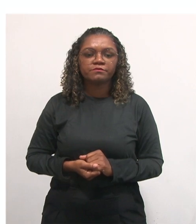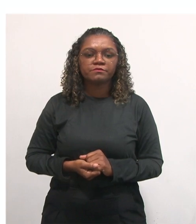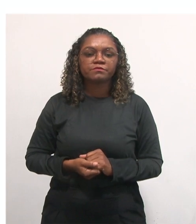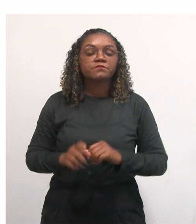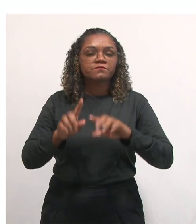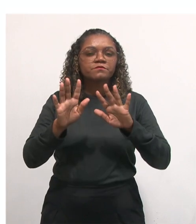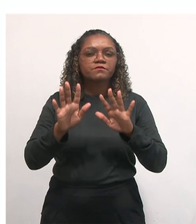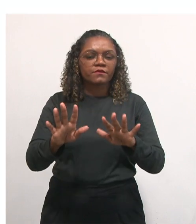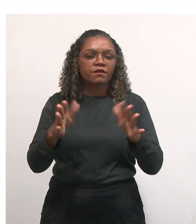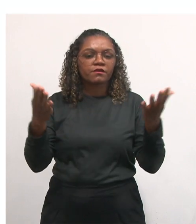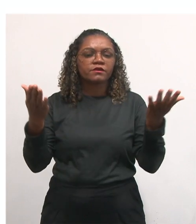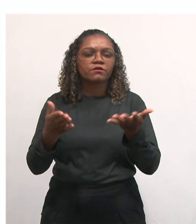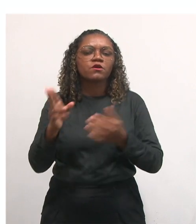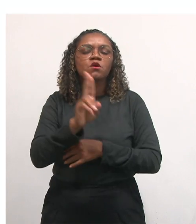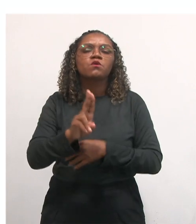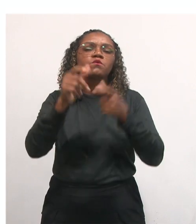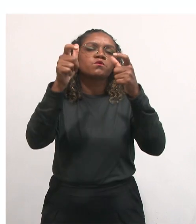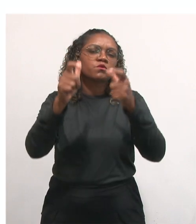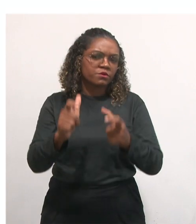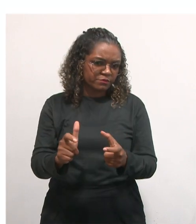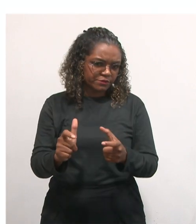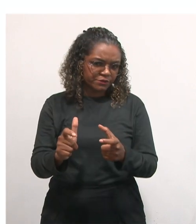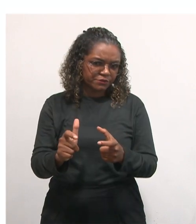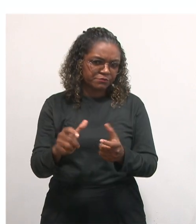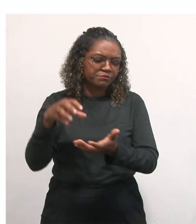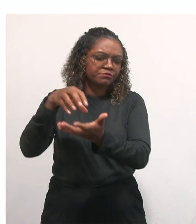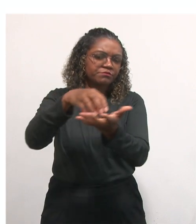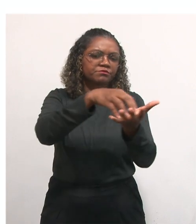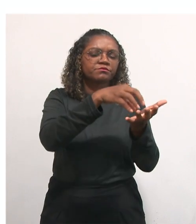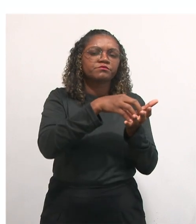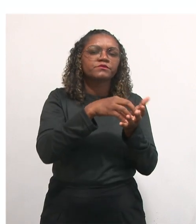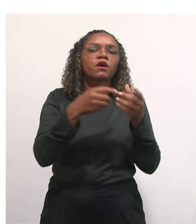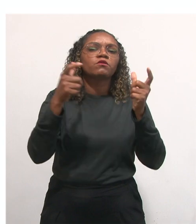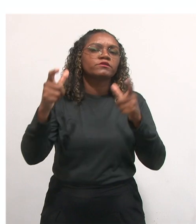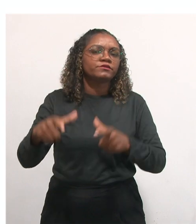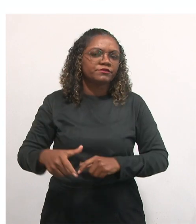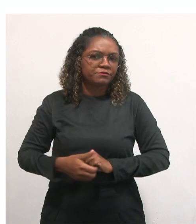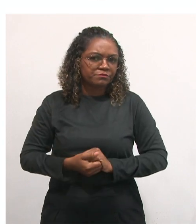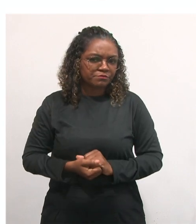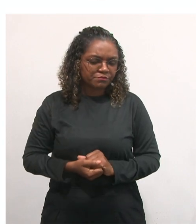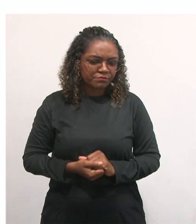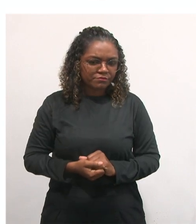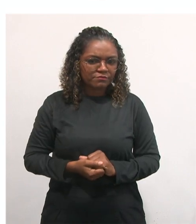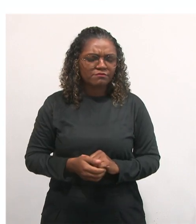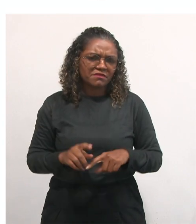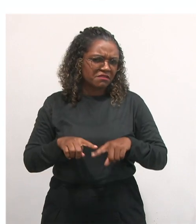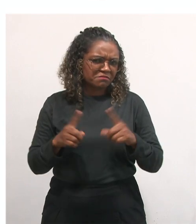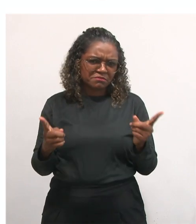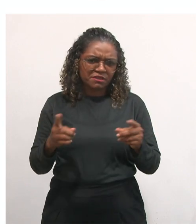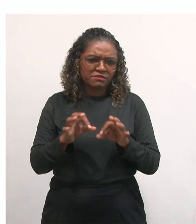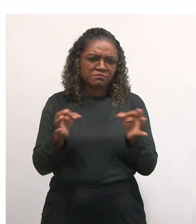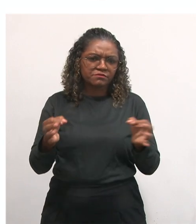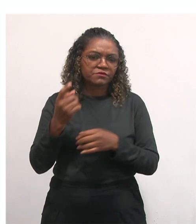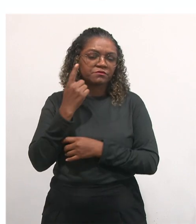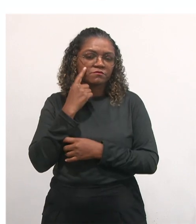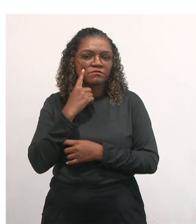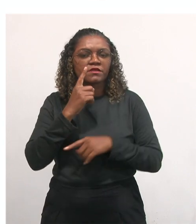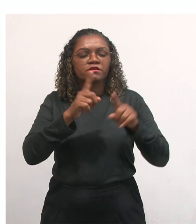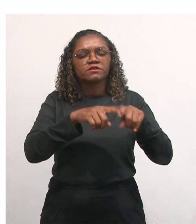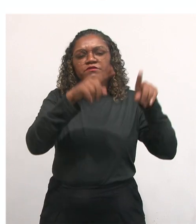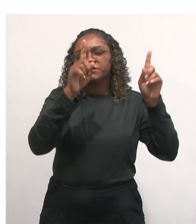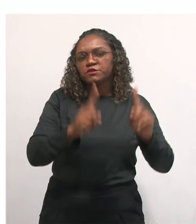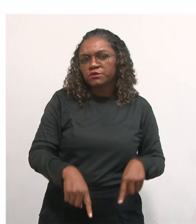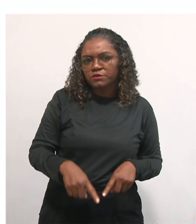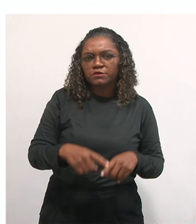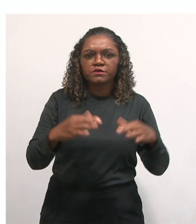pode utilizar, né, as unidades de pesquisa para a gente aplicar um questionário? Isso é muito completo, né? Então a gente pode trabalhar com servidores,